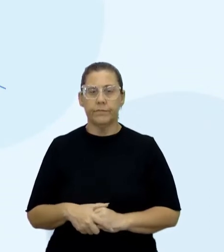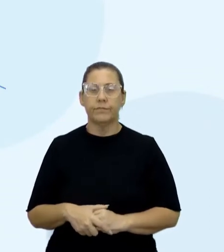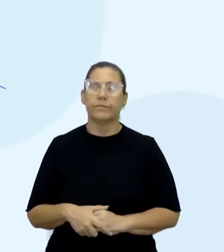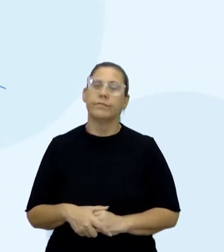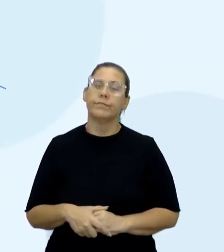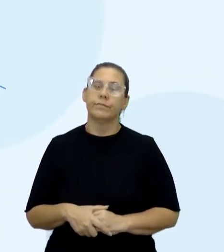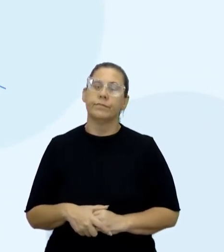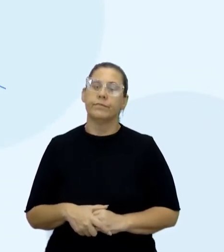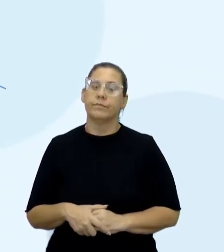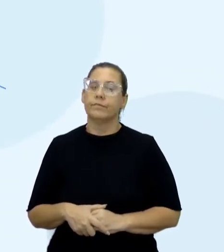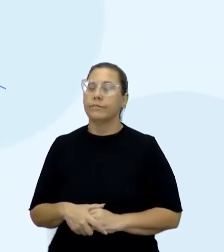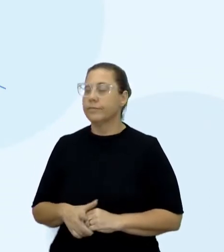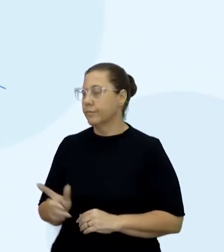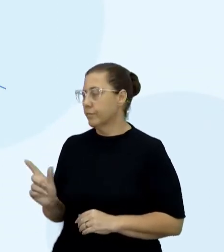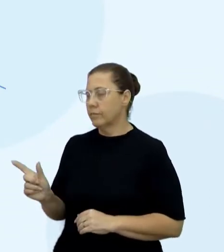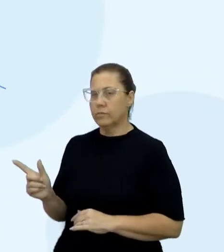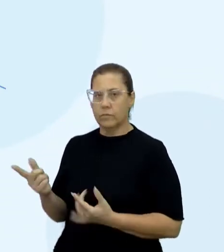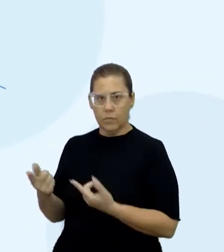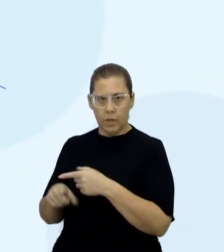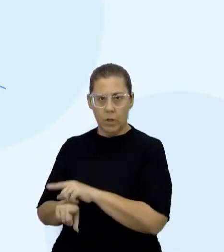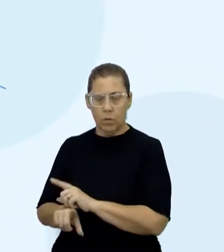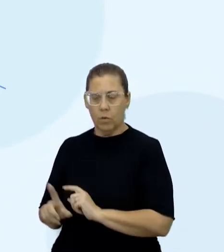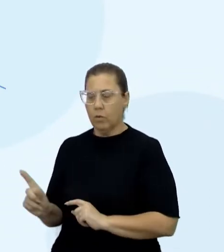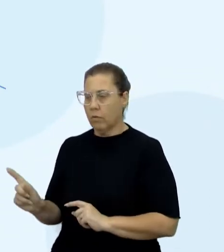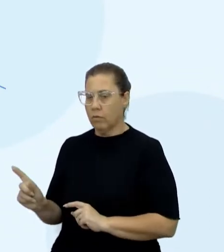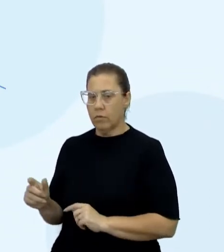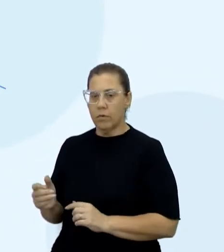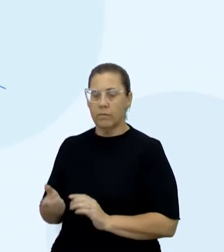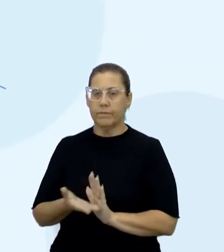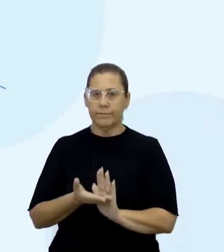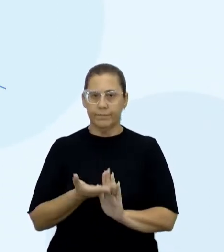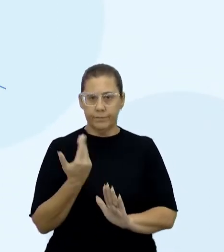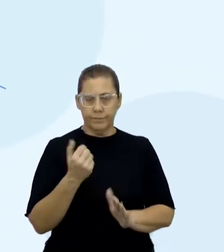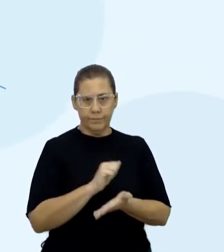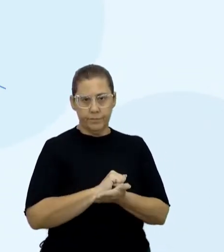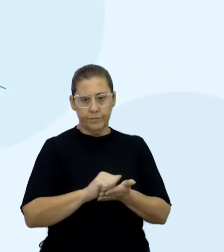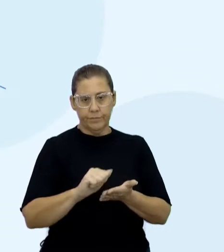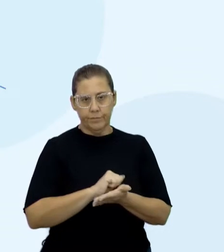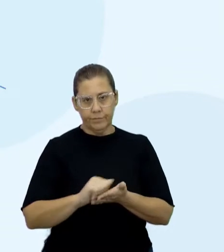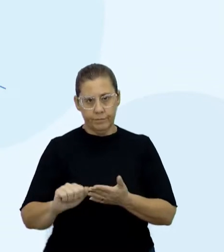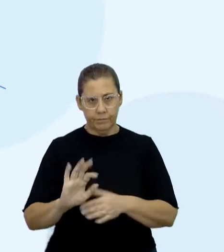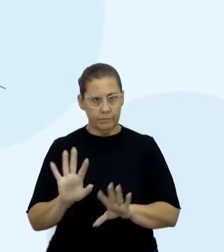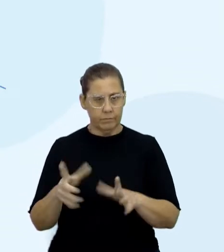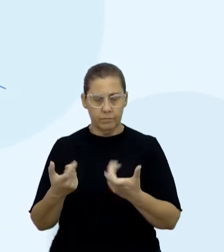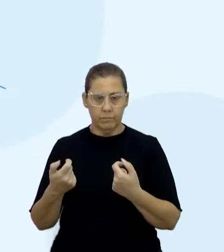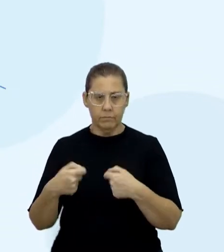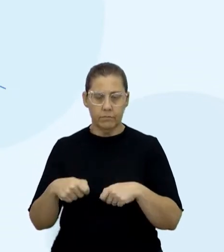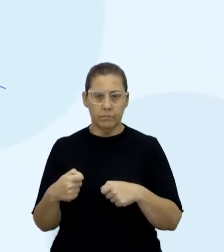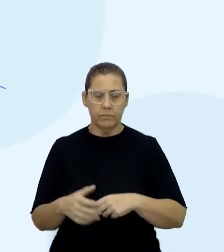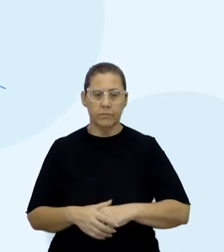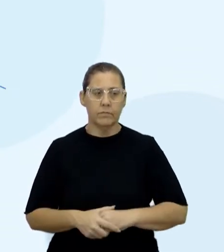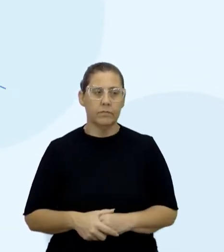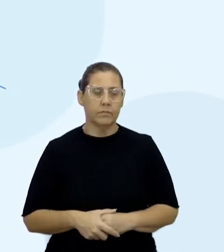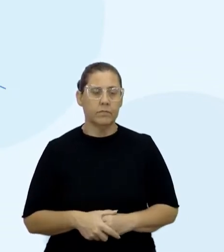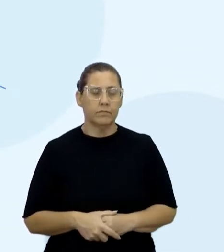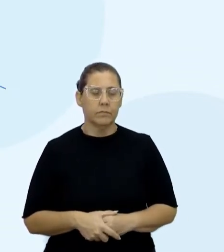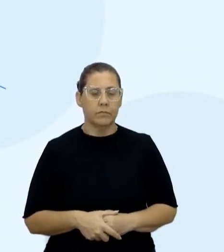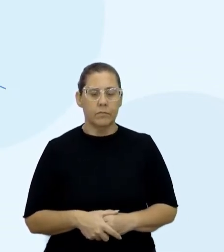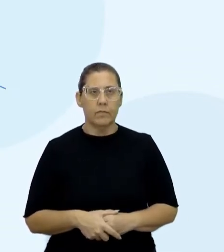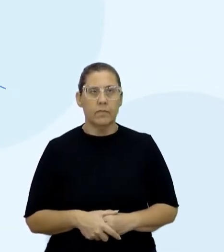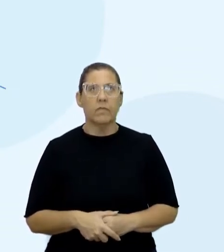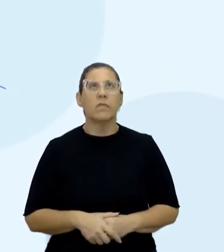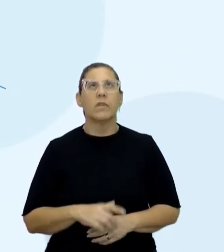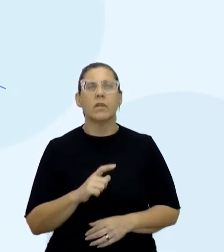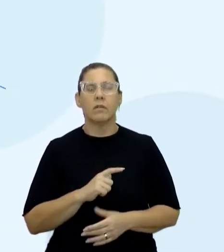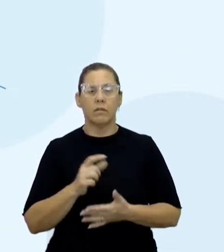entre... Aqui está ao contrário, né? Vamos eliminar isso daqui para a gente não precisar fazer correções